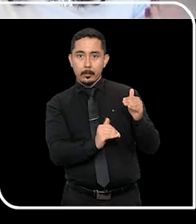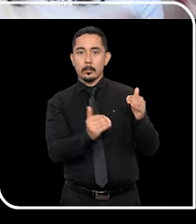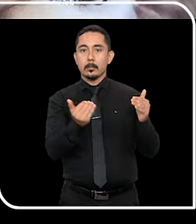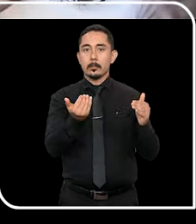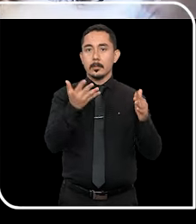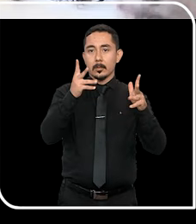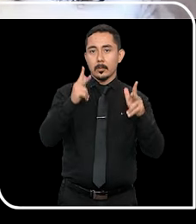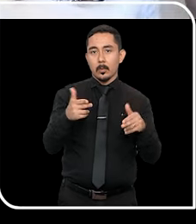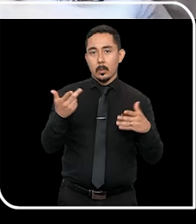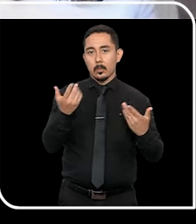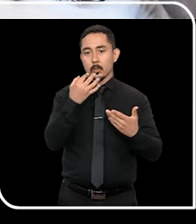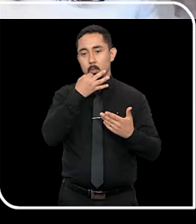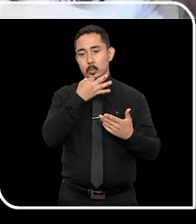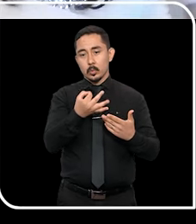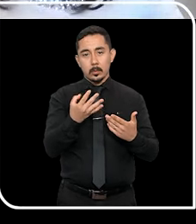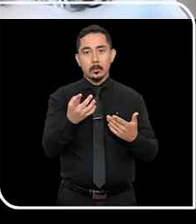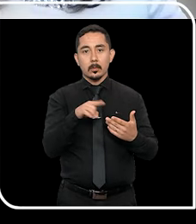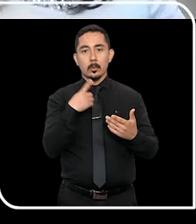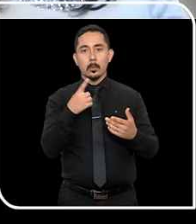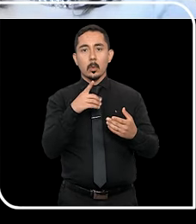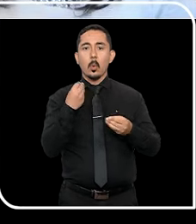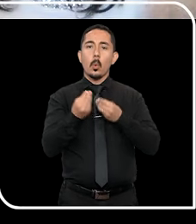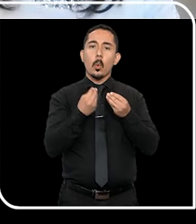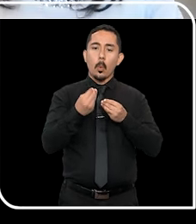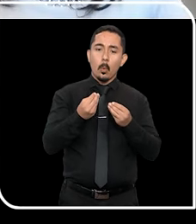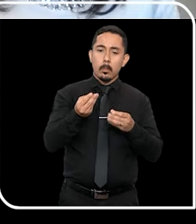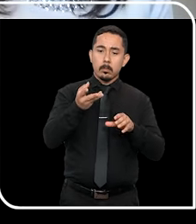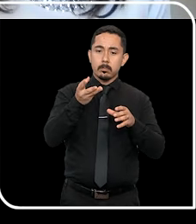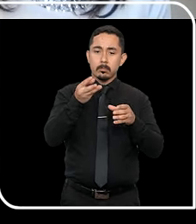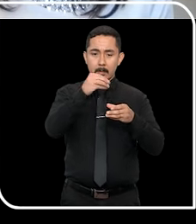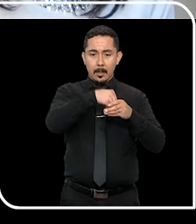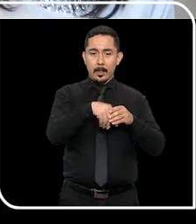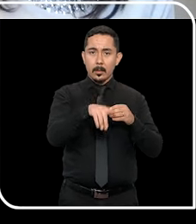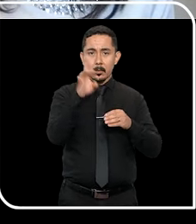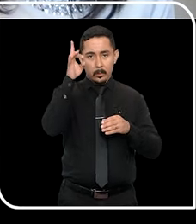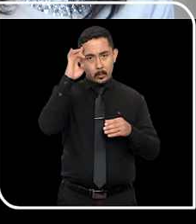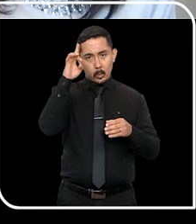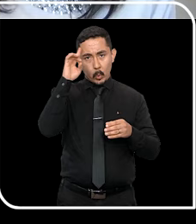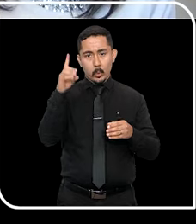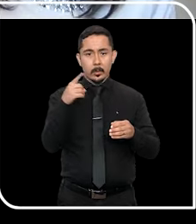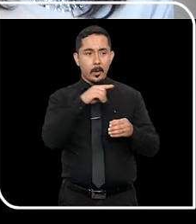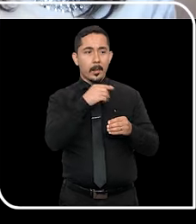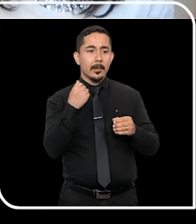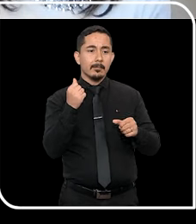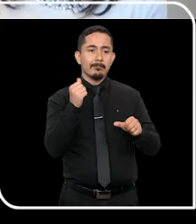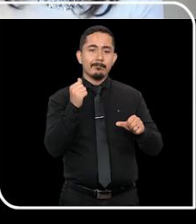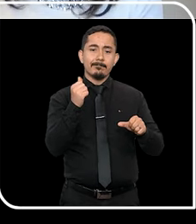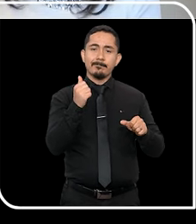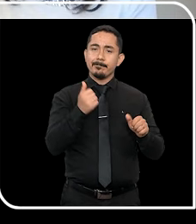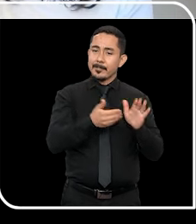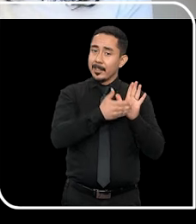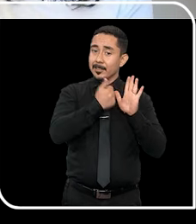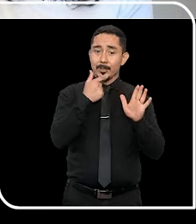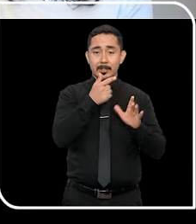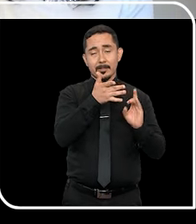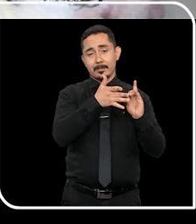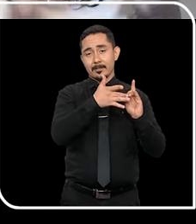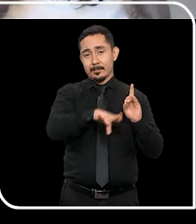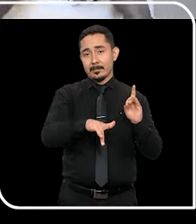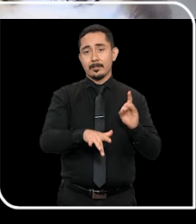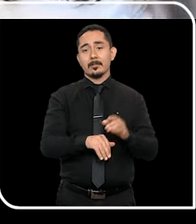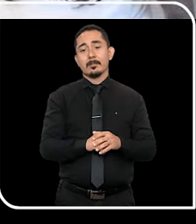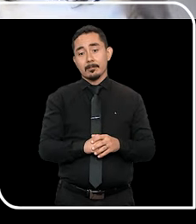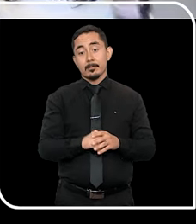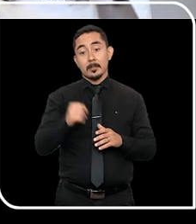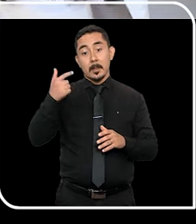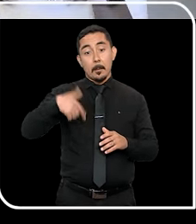sugestão de eu tô tentando achar mecanismos de como que a gente implementa no nosso dia a dia formas da gente combater esse capacitismo e